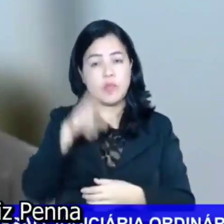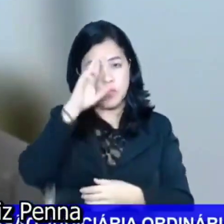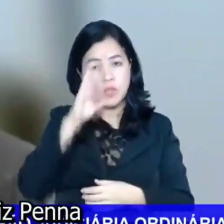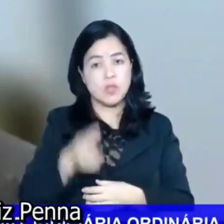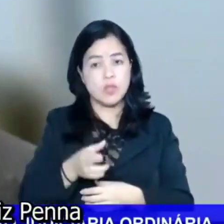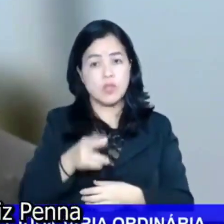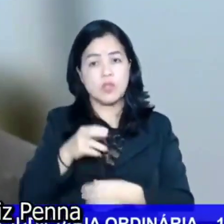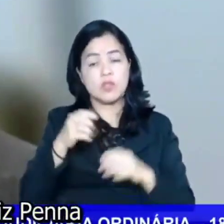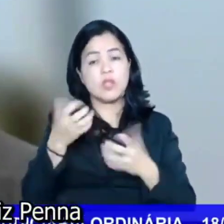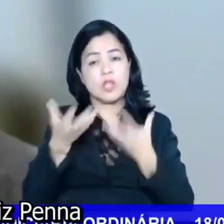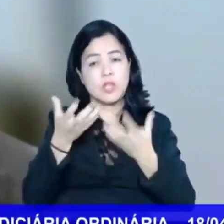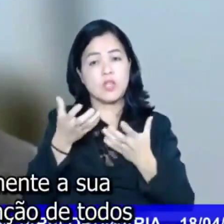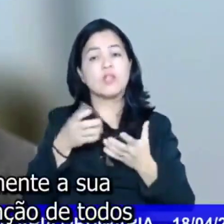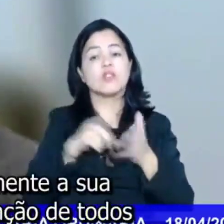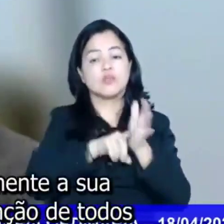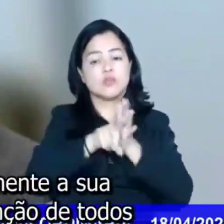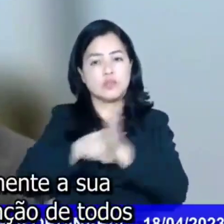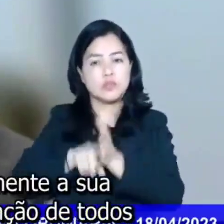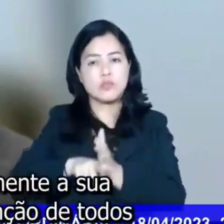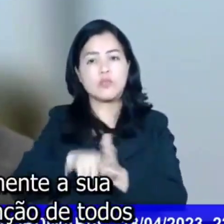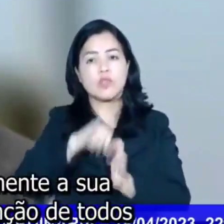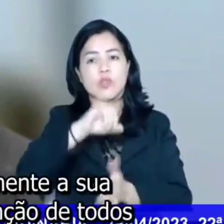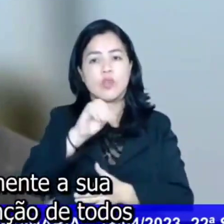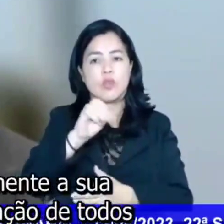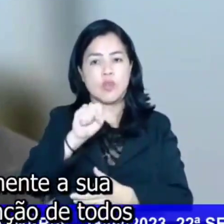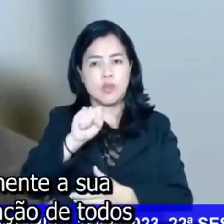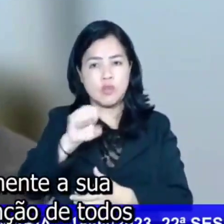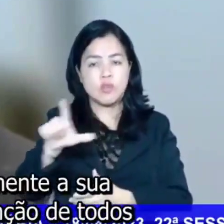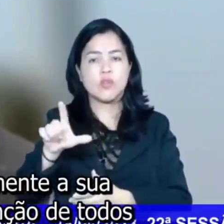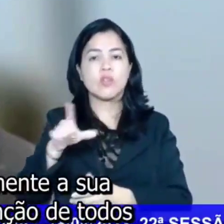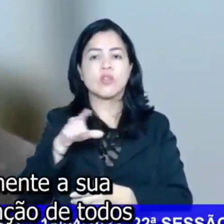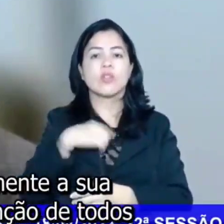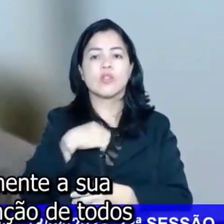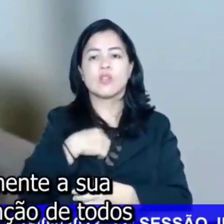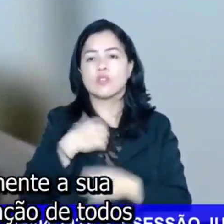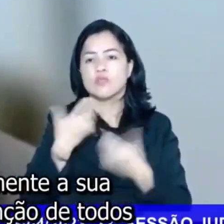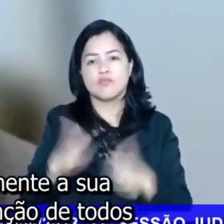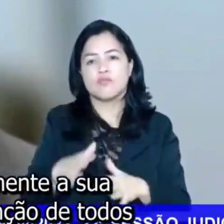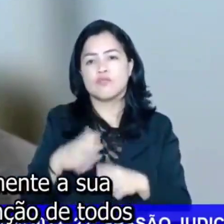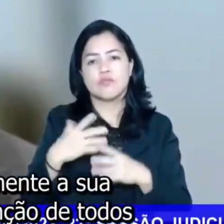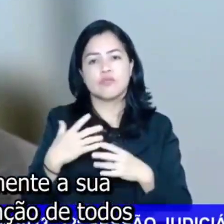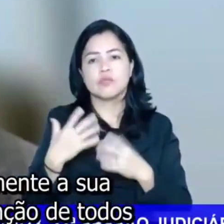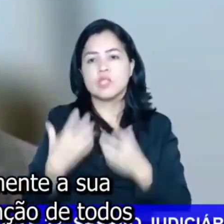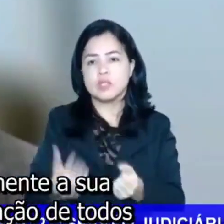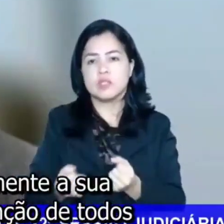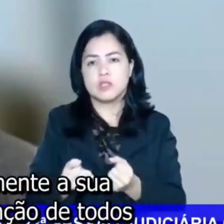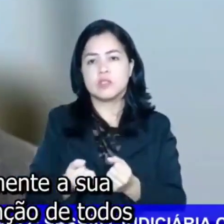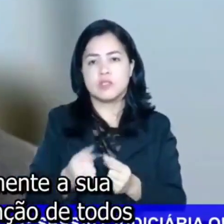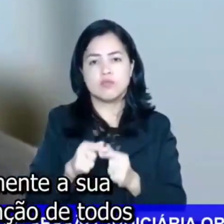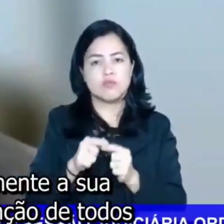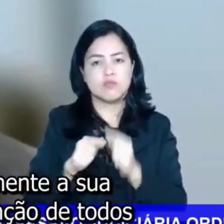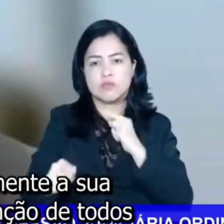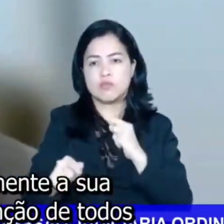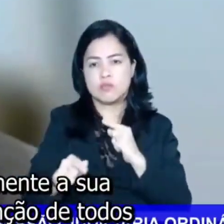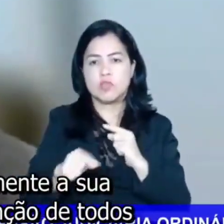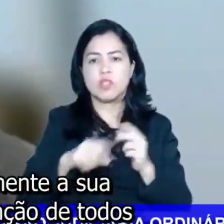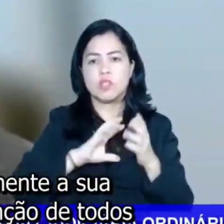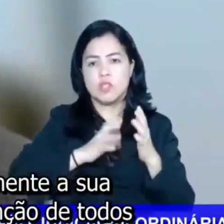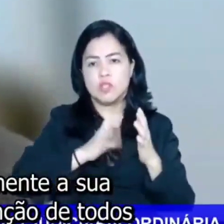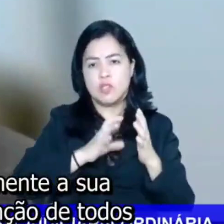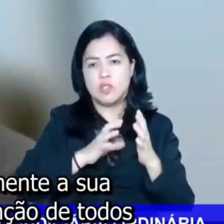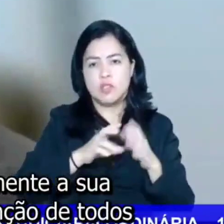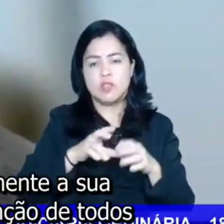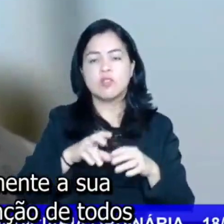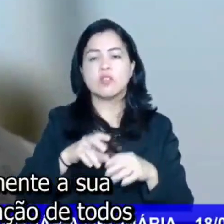o que o investigado José Luiz Pena espera, é a rejeição da inicial ou até, alternativamente, a sua